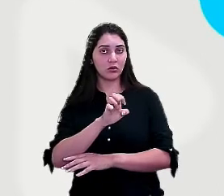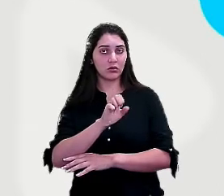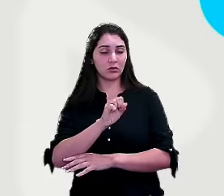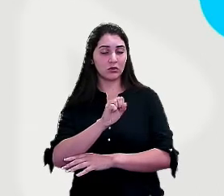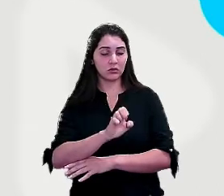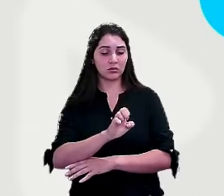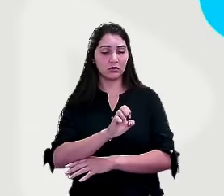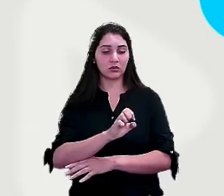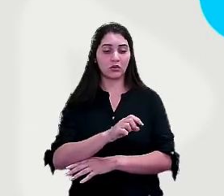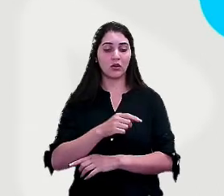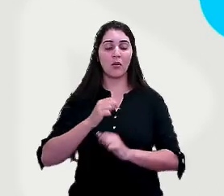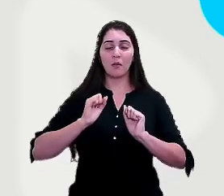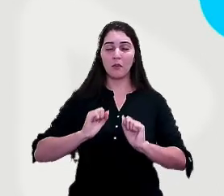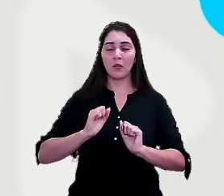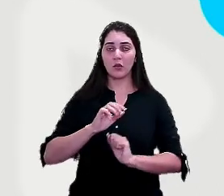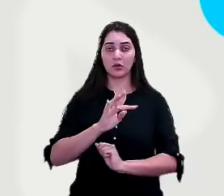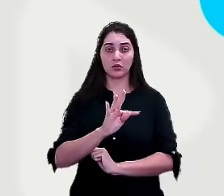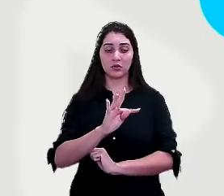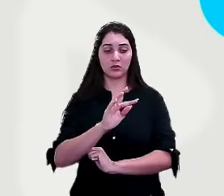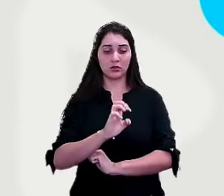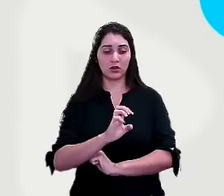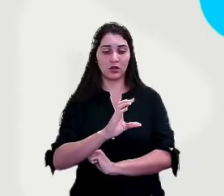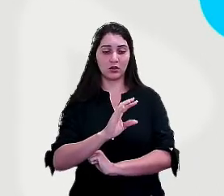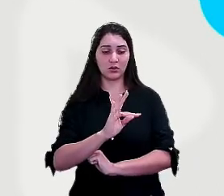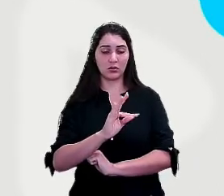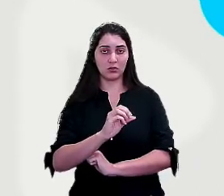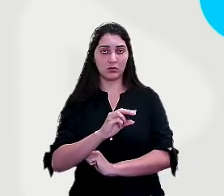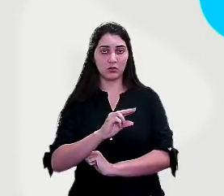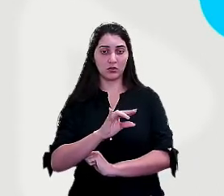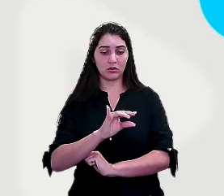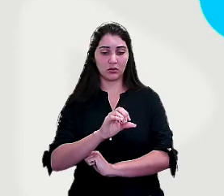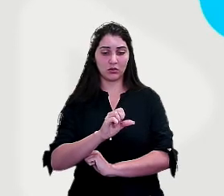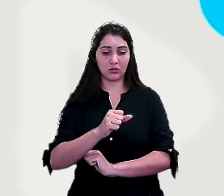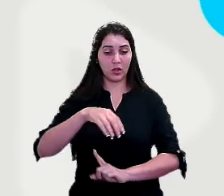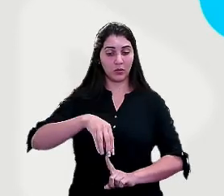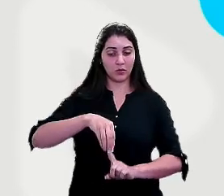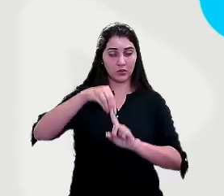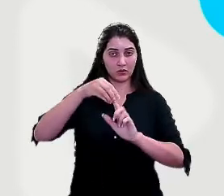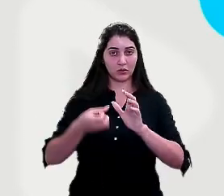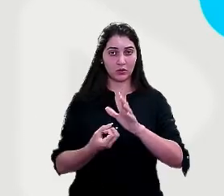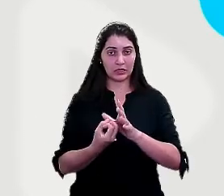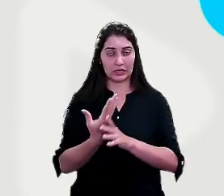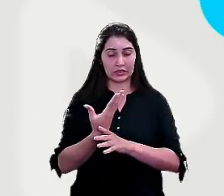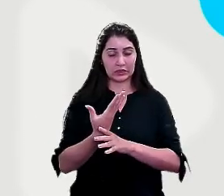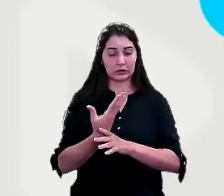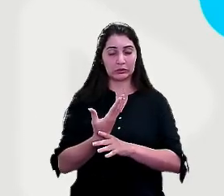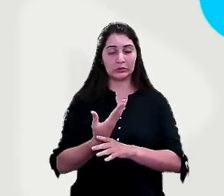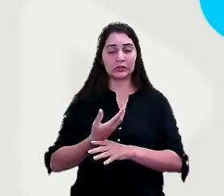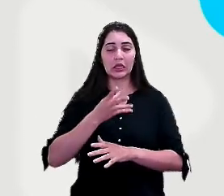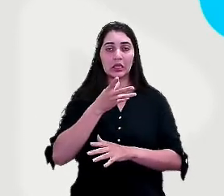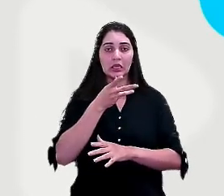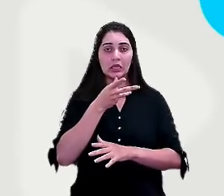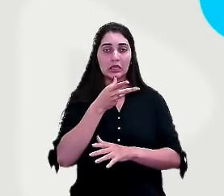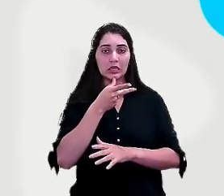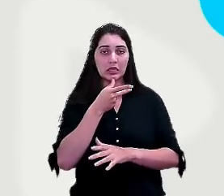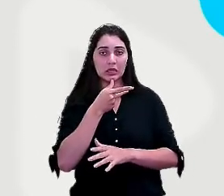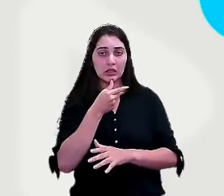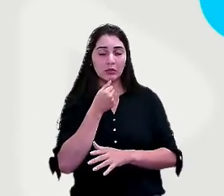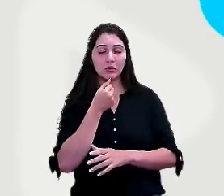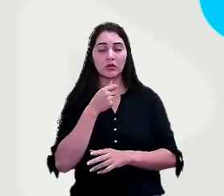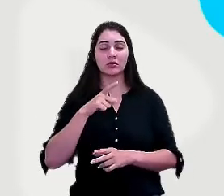Eles podem ser o tectonismo, que é o principal criador, construtor do relevo e atua de forma mais lenta e que ocorre de duas